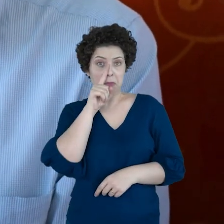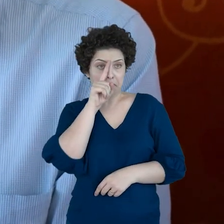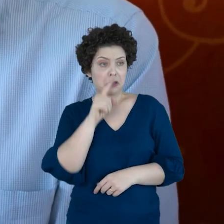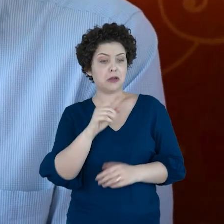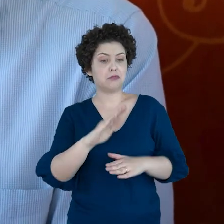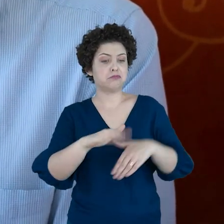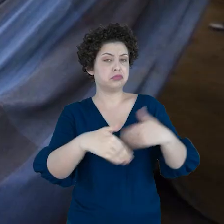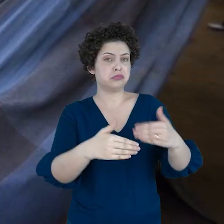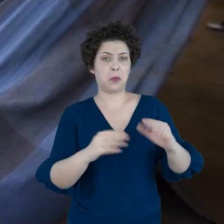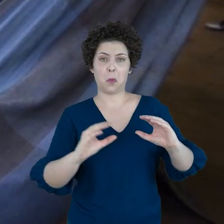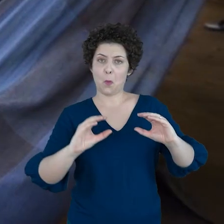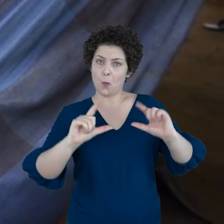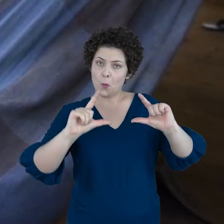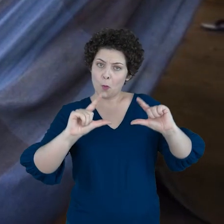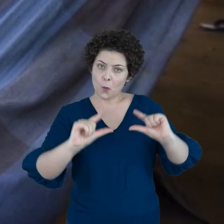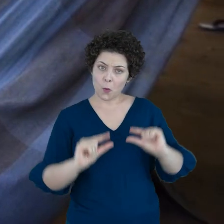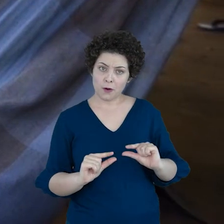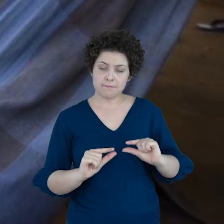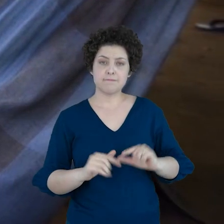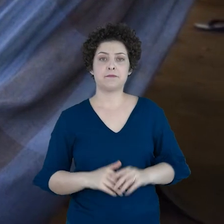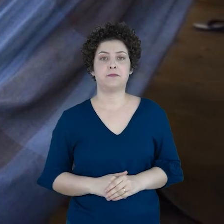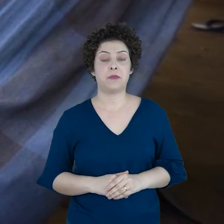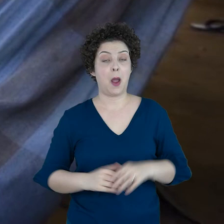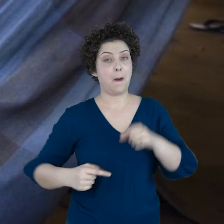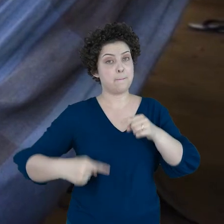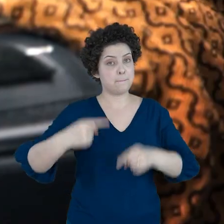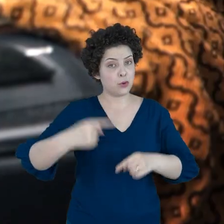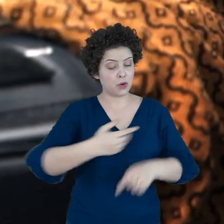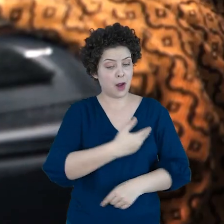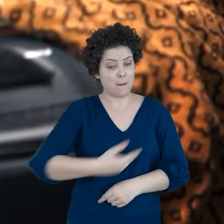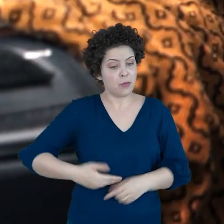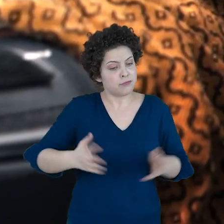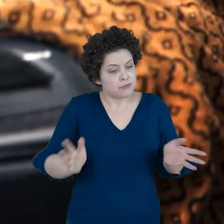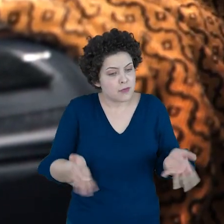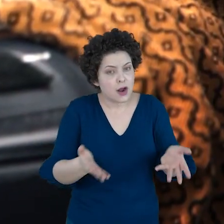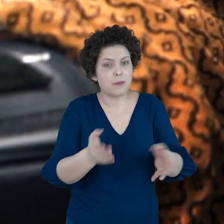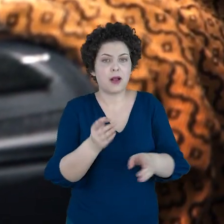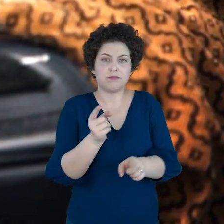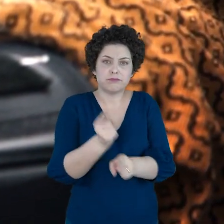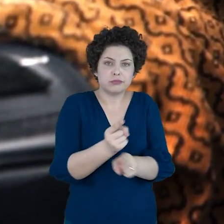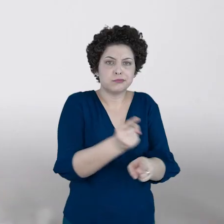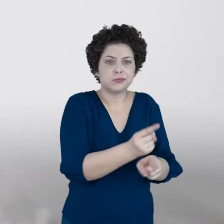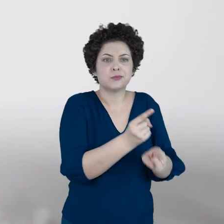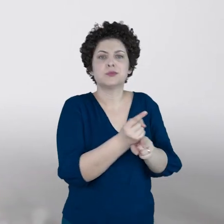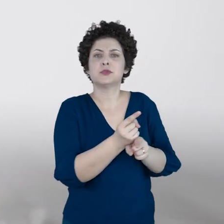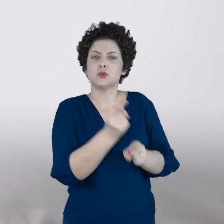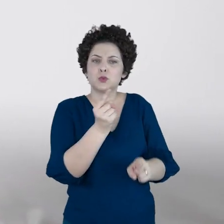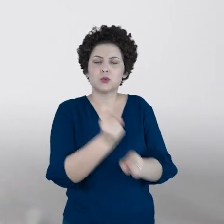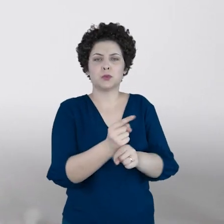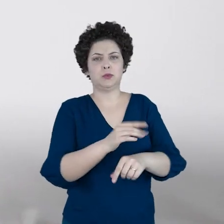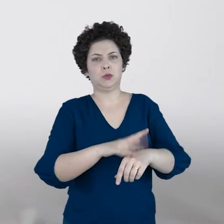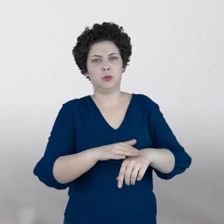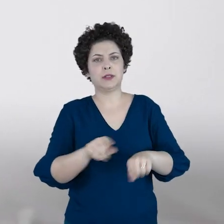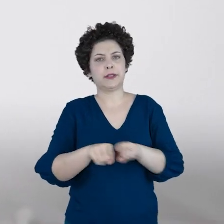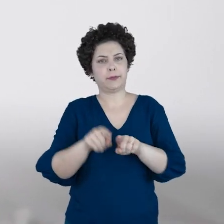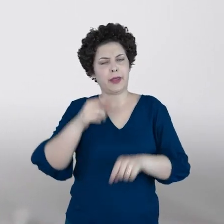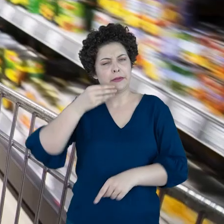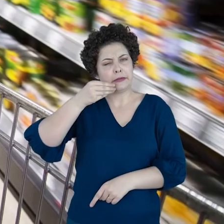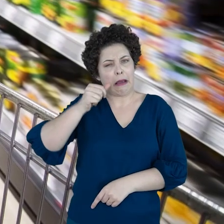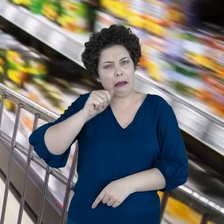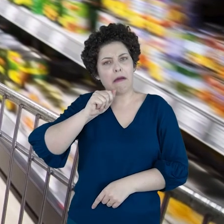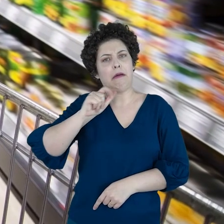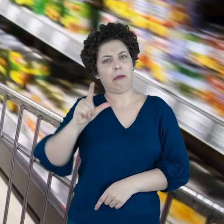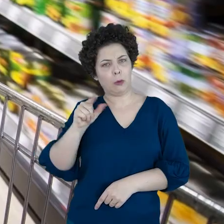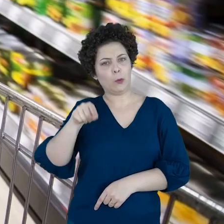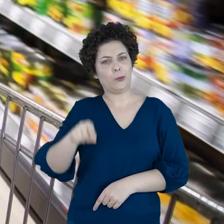ter as complicações. Políticas públicas que estimulem o diagnóstico. Restrição da quantidade de sal